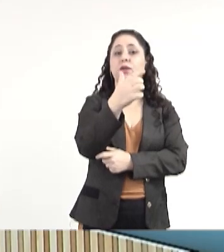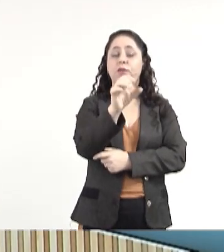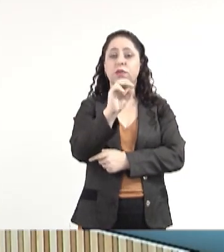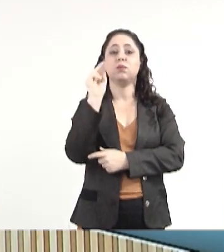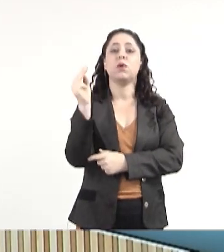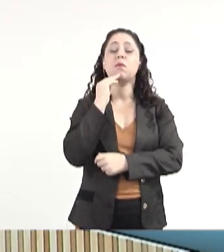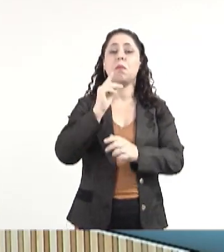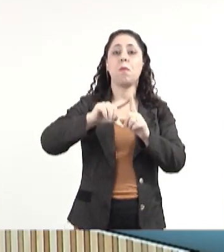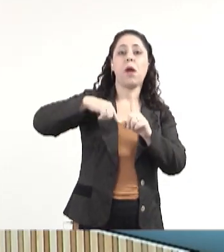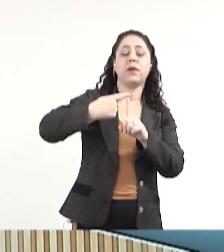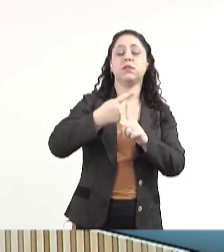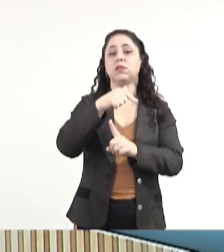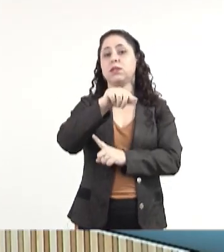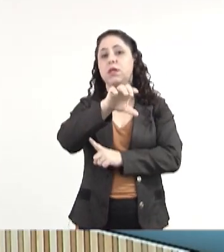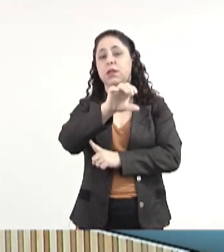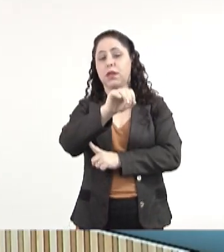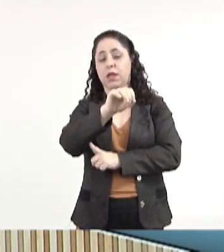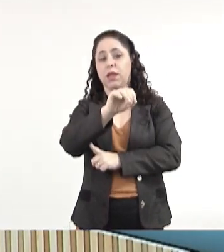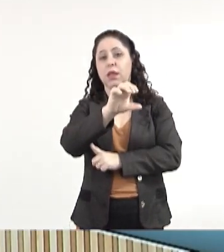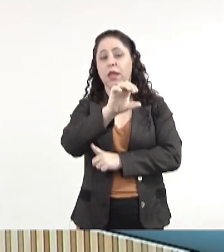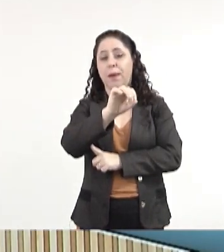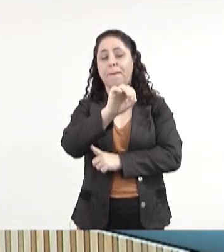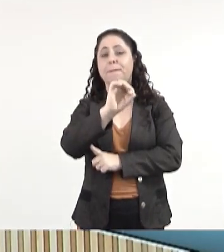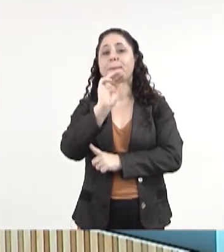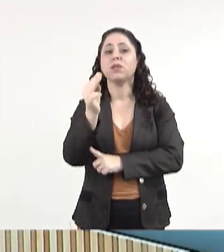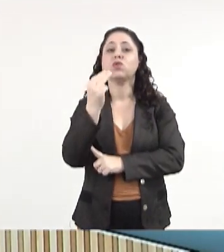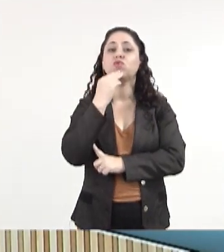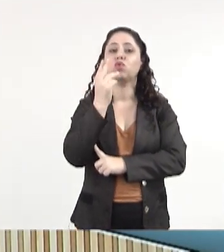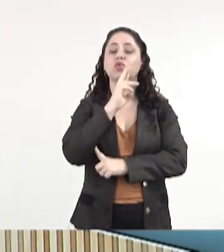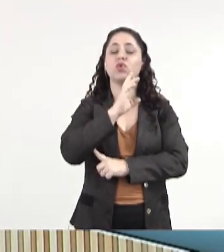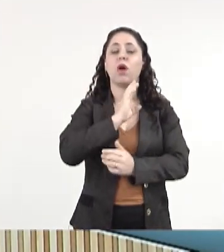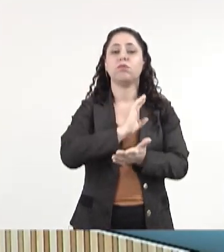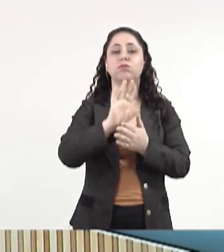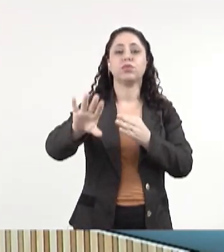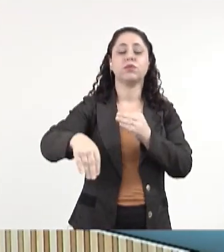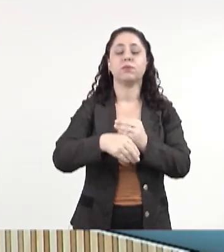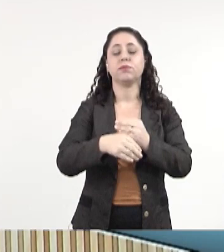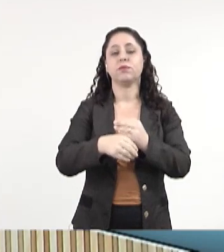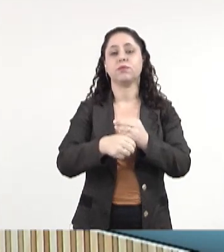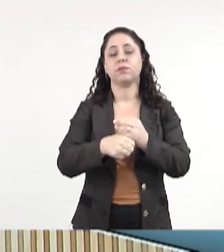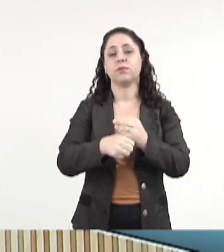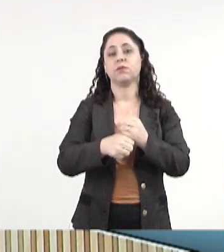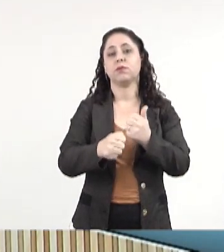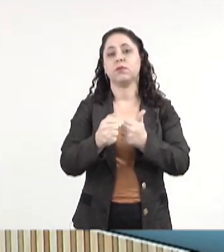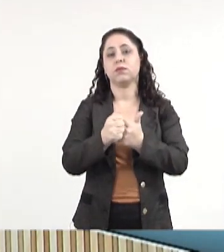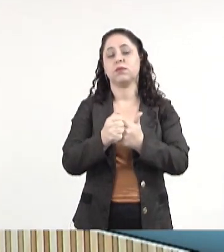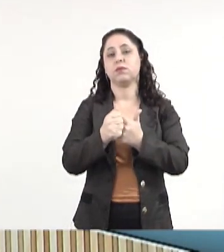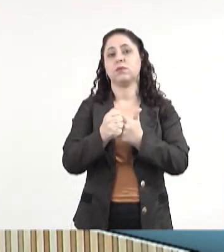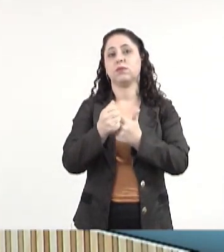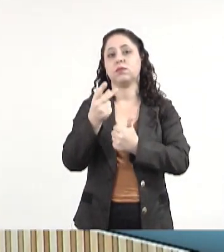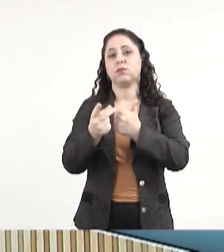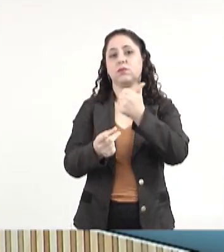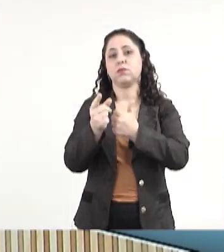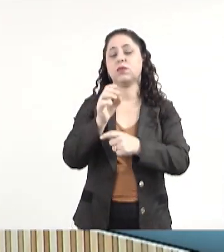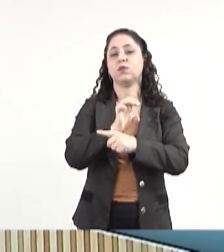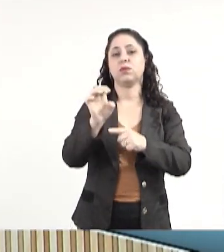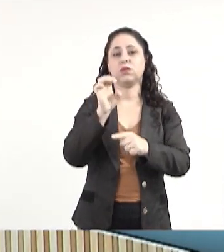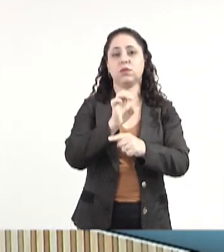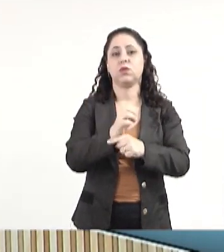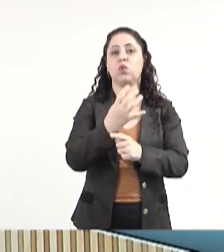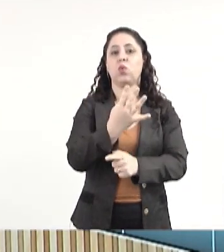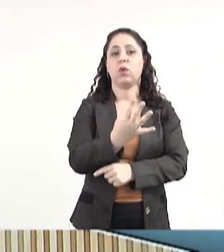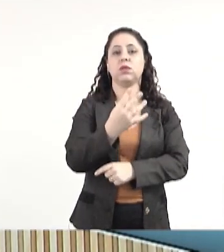mais 70 milhões de reais em emendas parlamentares, Tribunal de Contas da União não, Tribunal de Contas do